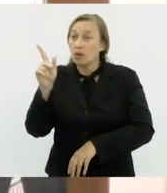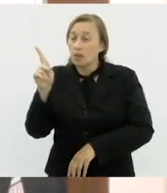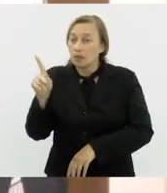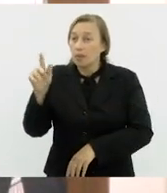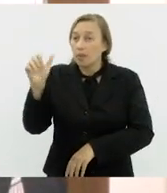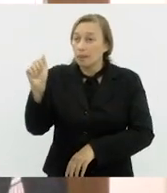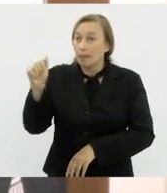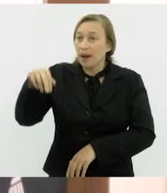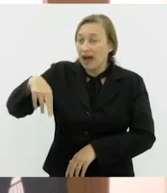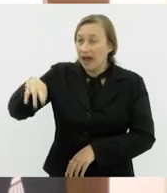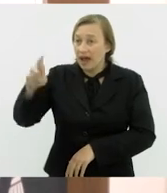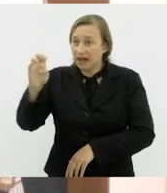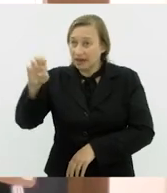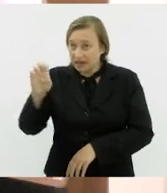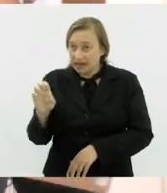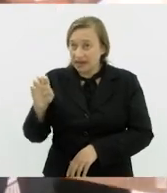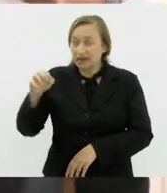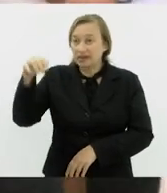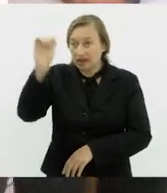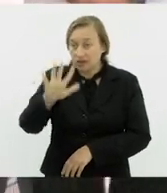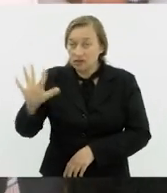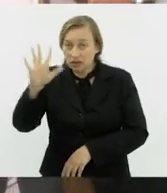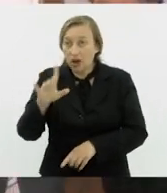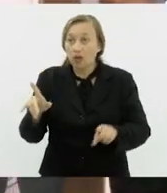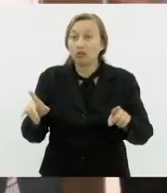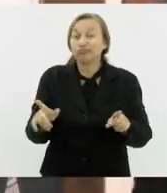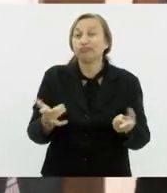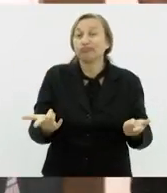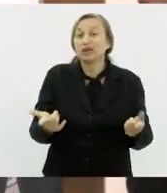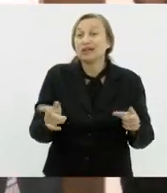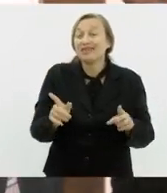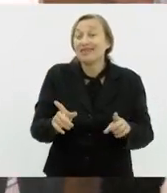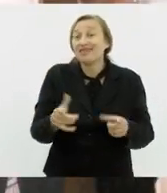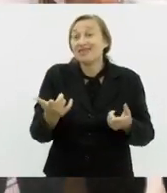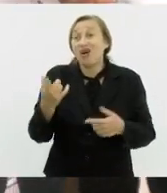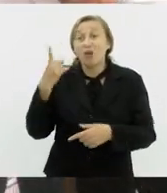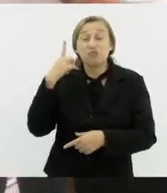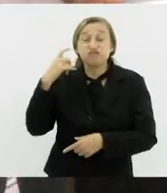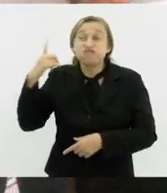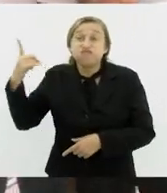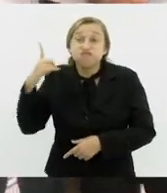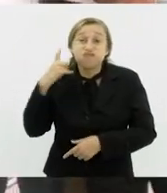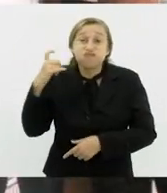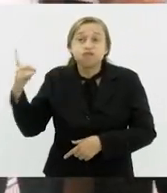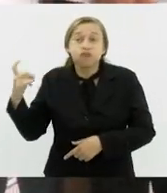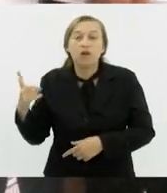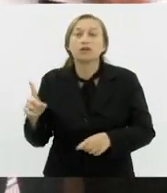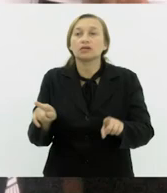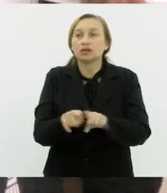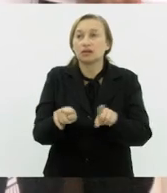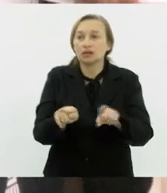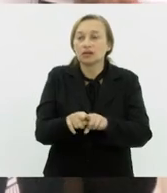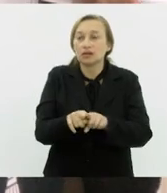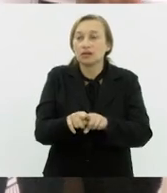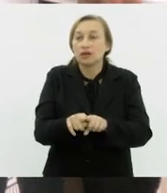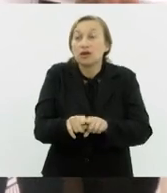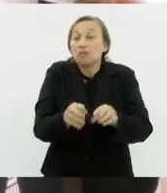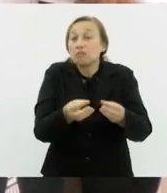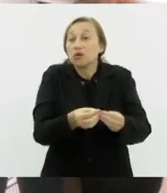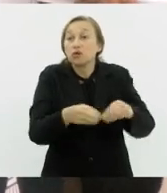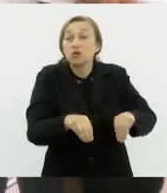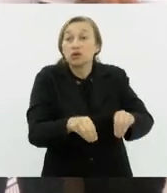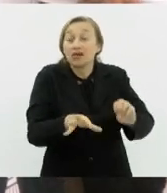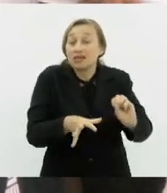questão séria também, além da poluição sonora, que é gravíssima, a ameaça à segurança dos moradores. Por